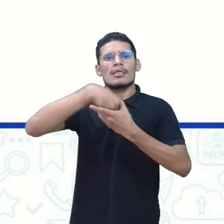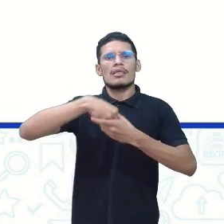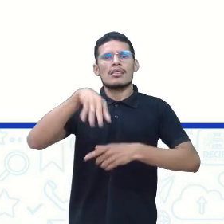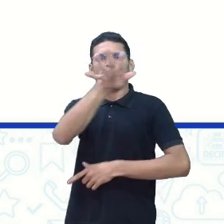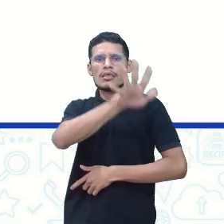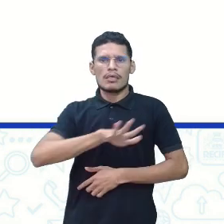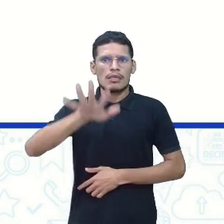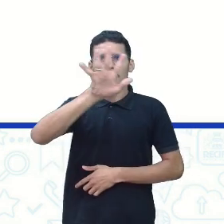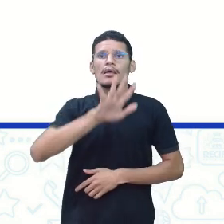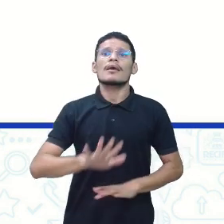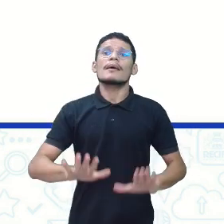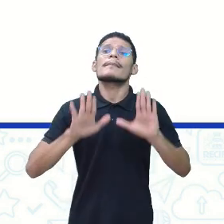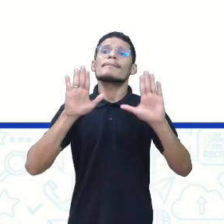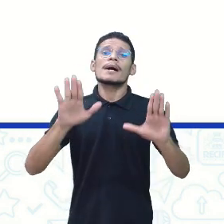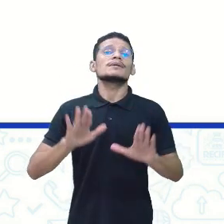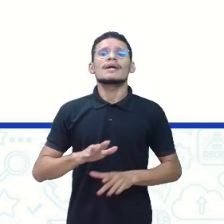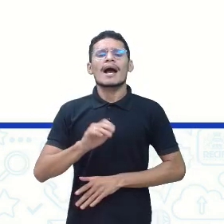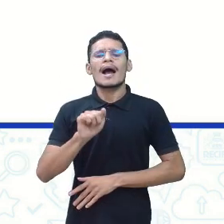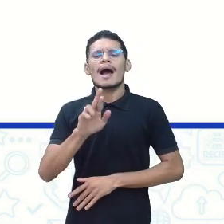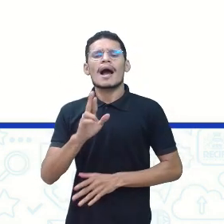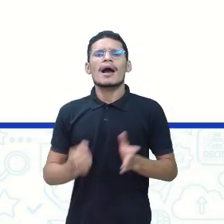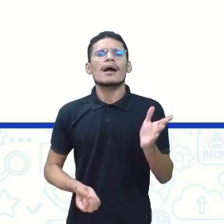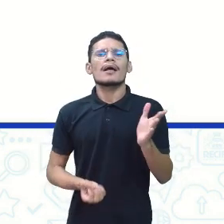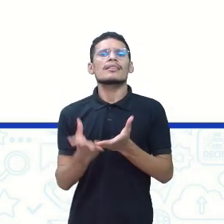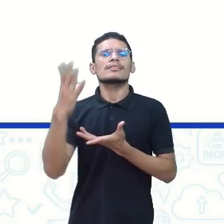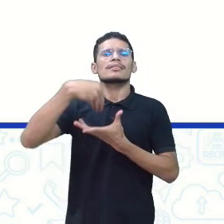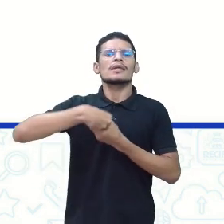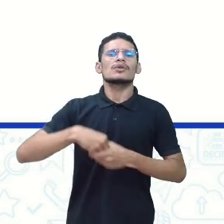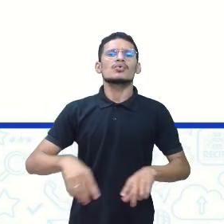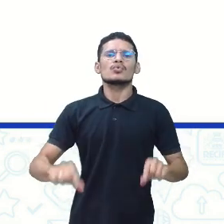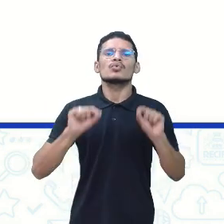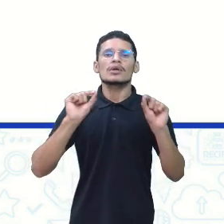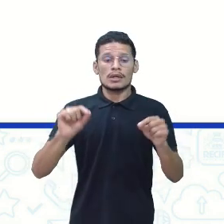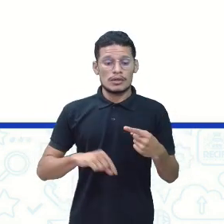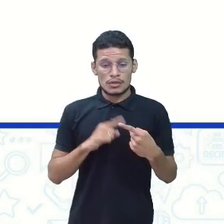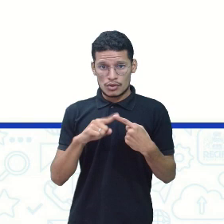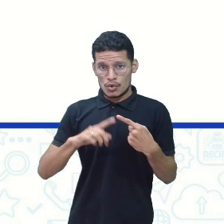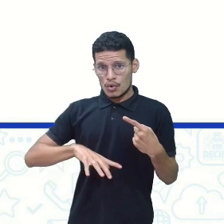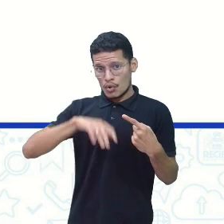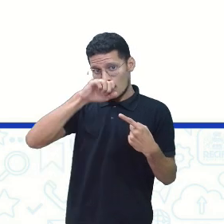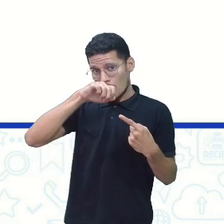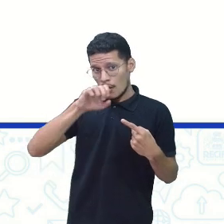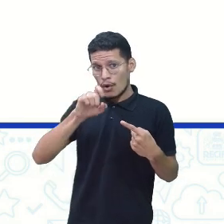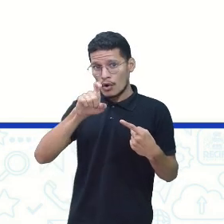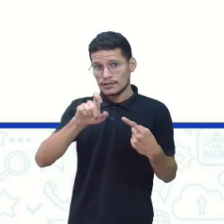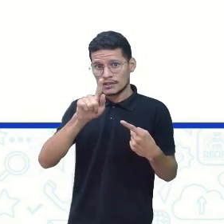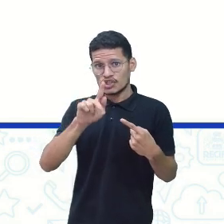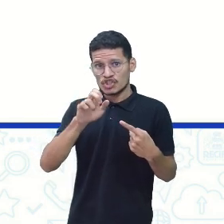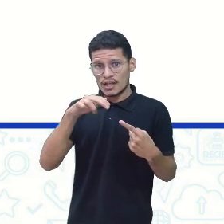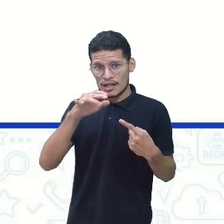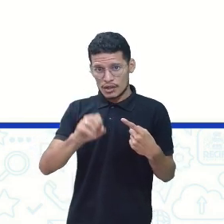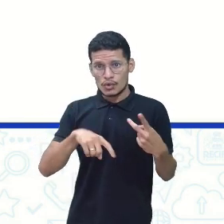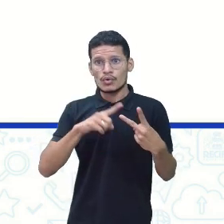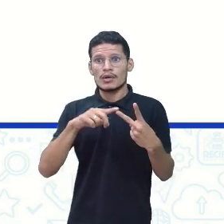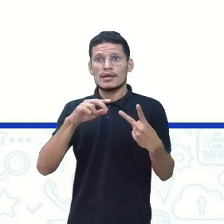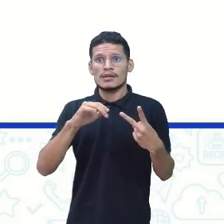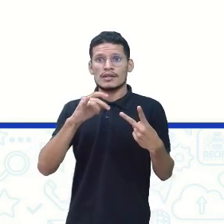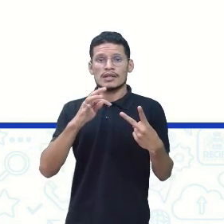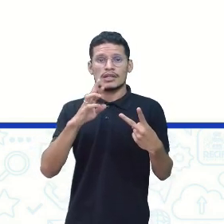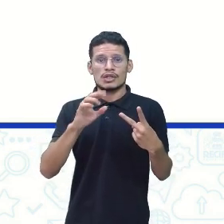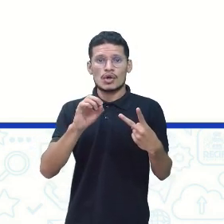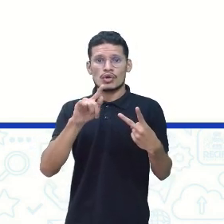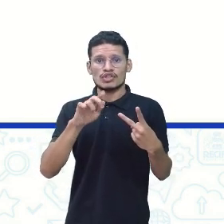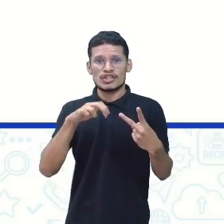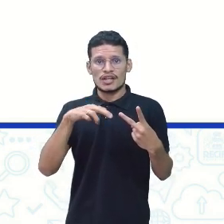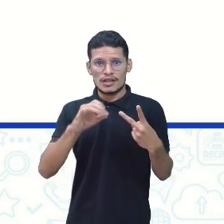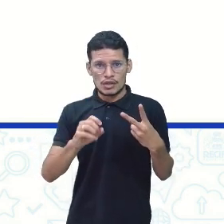E de que o ar é composto? Oxigênio, representado por O2, nitrogênio